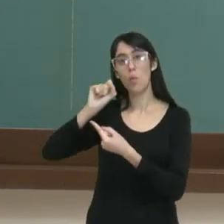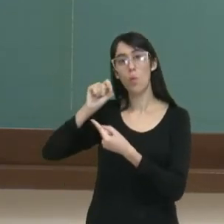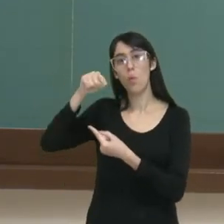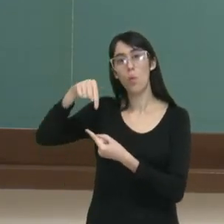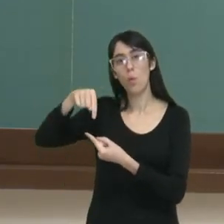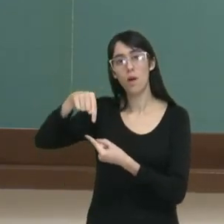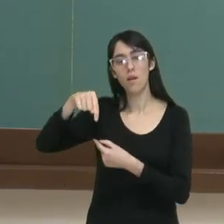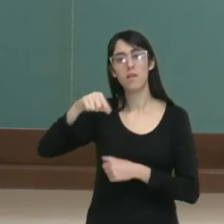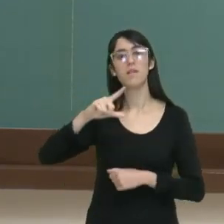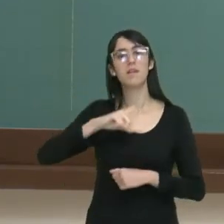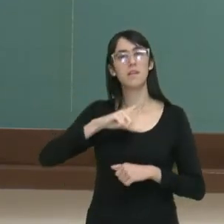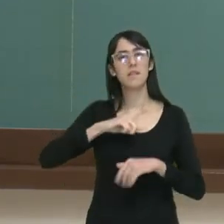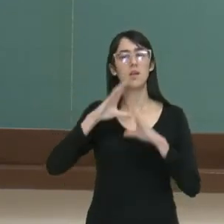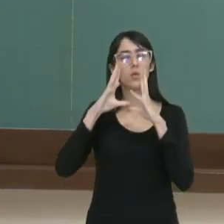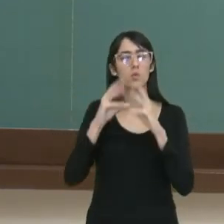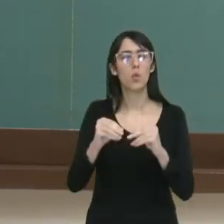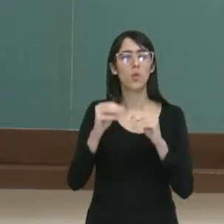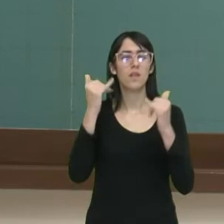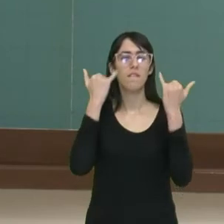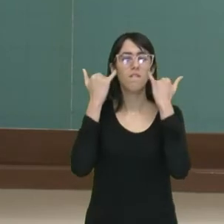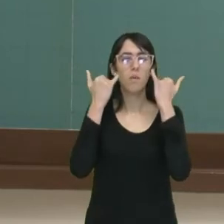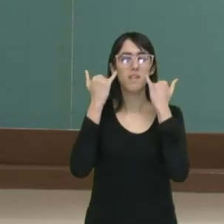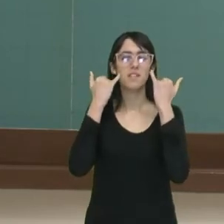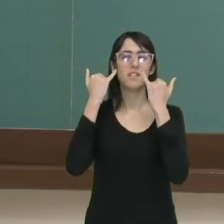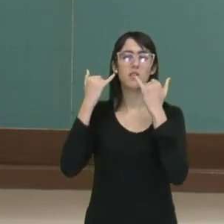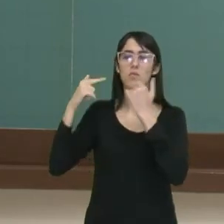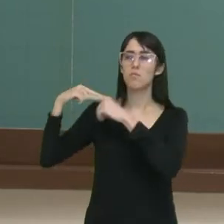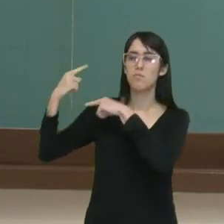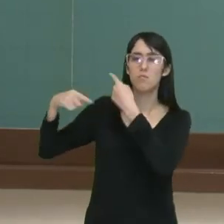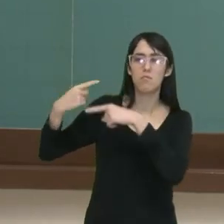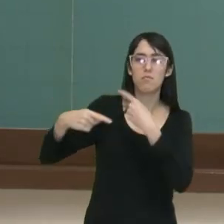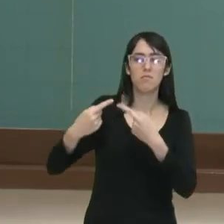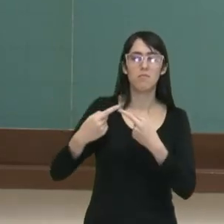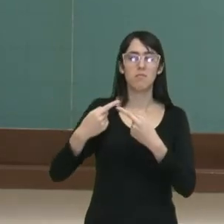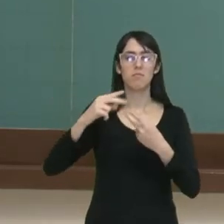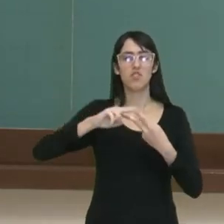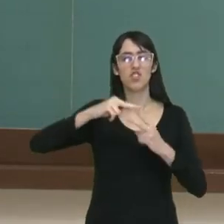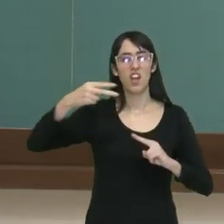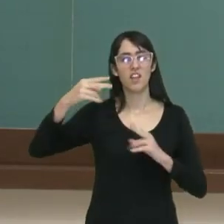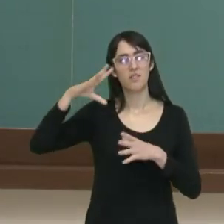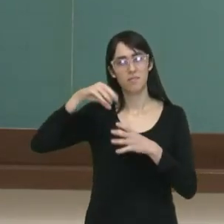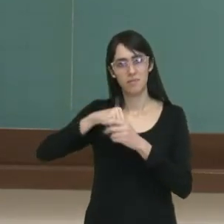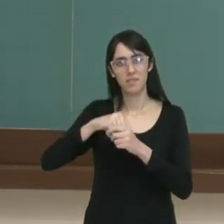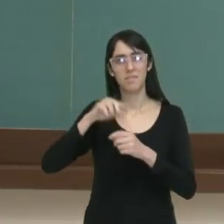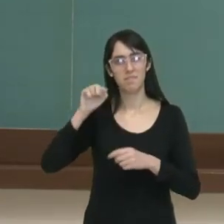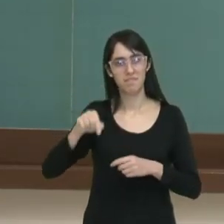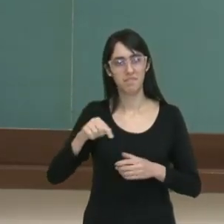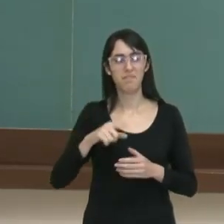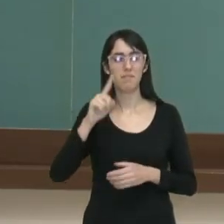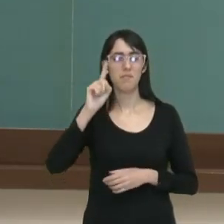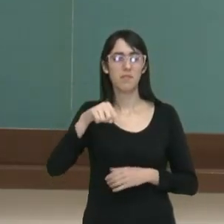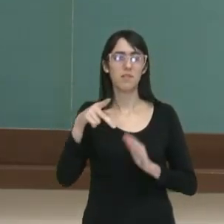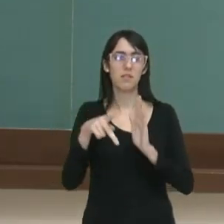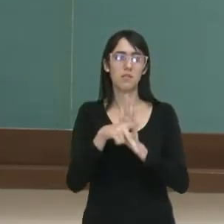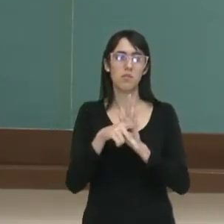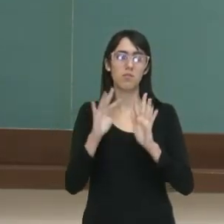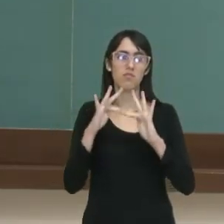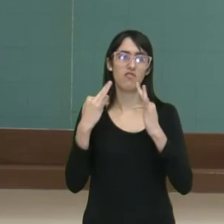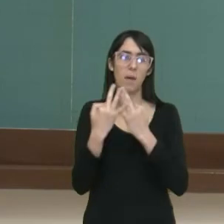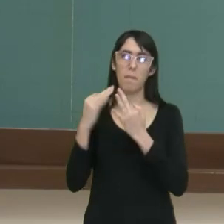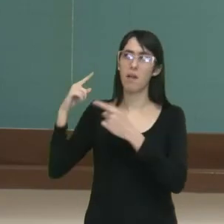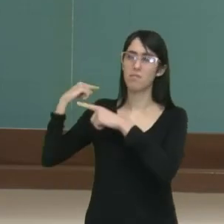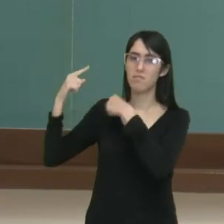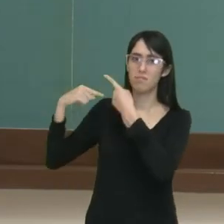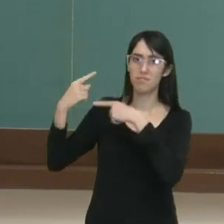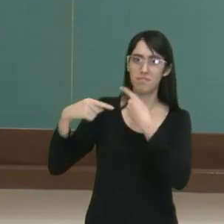teremos todas as nossas informações genéticas, as nossas informações hereditárias, as heranças que nós